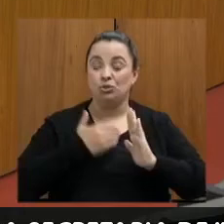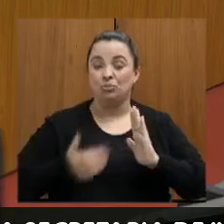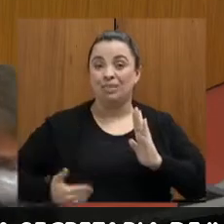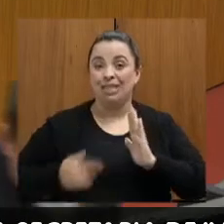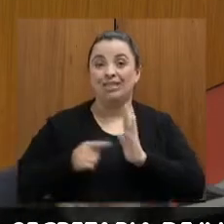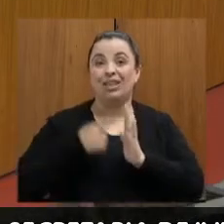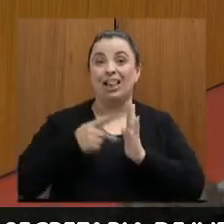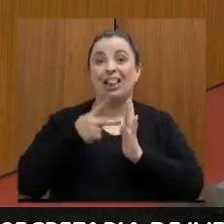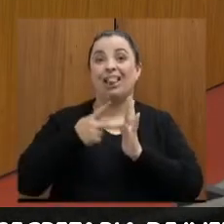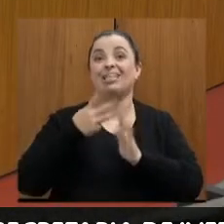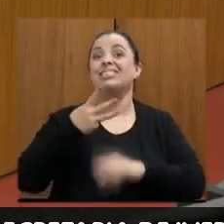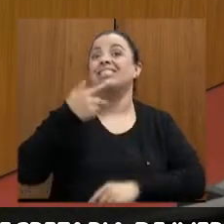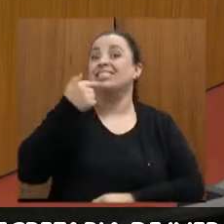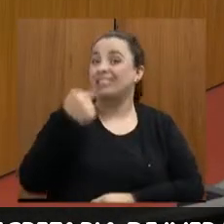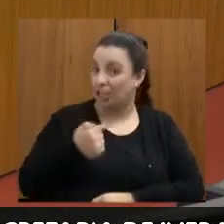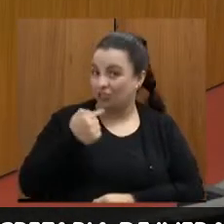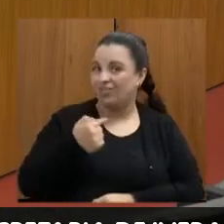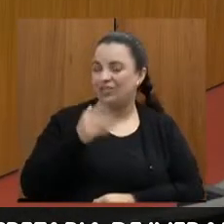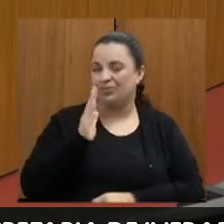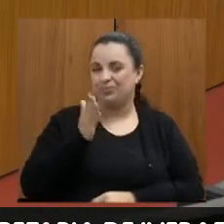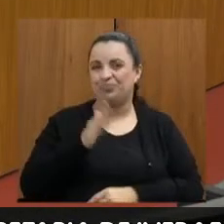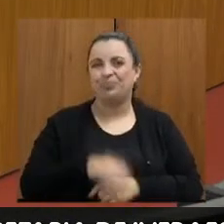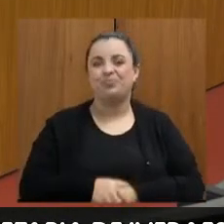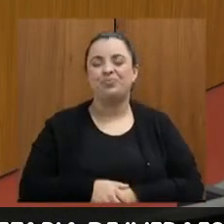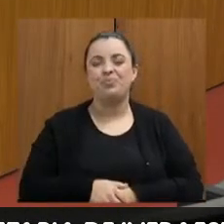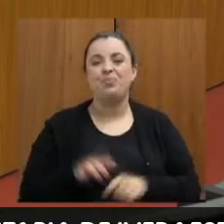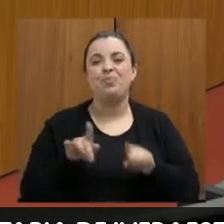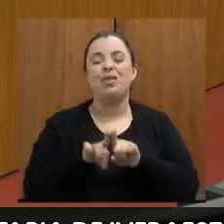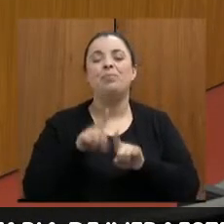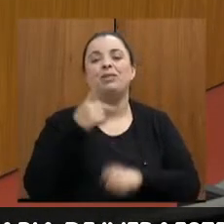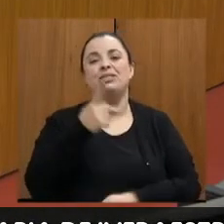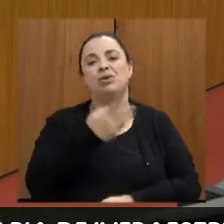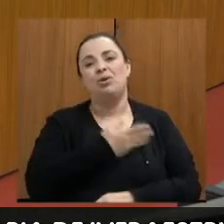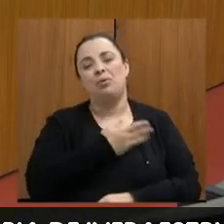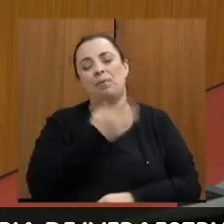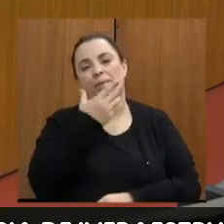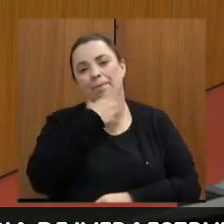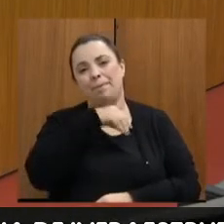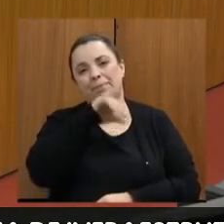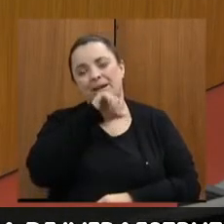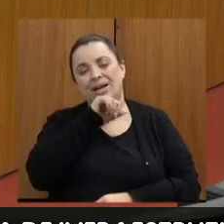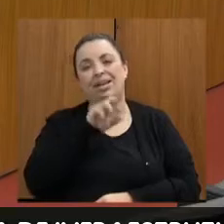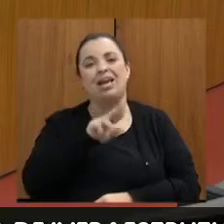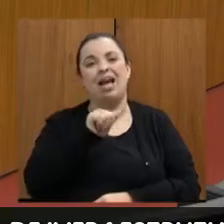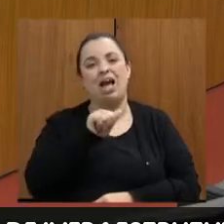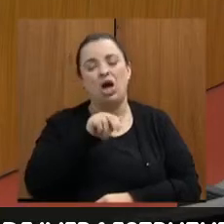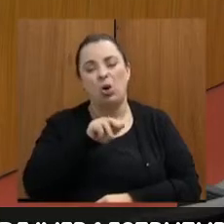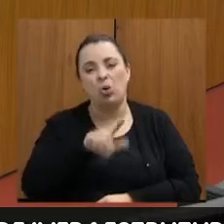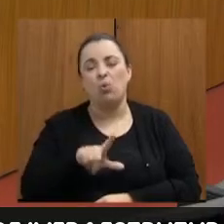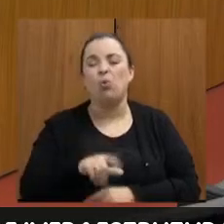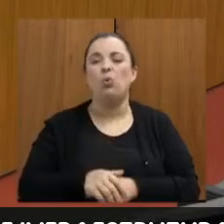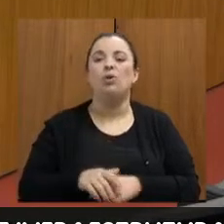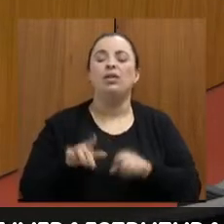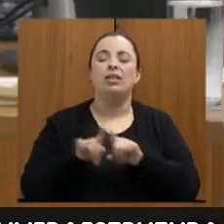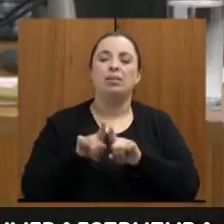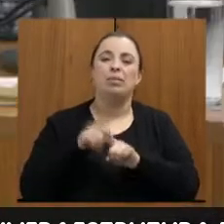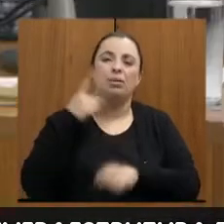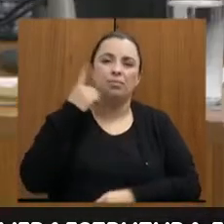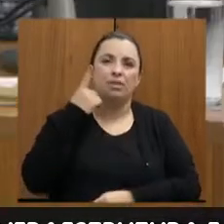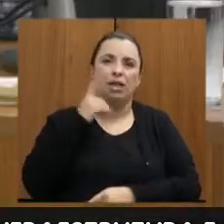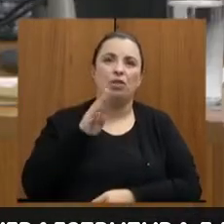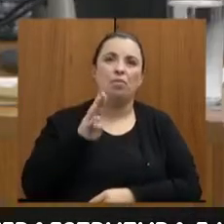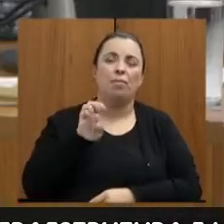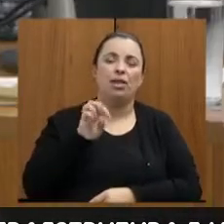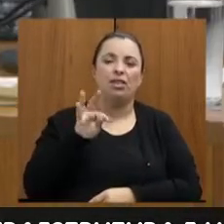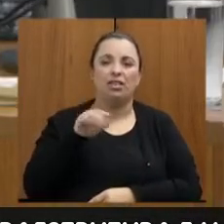também grande amigo amigo do seu pai tava Robertão Deputado Beatriz mais uma vez